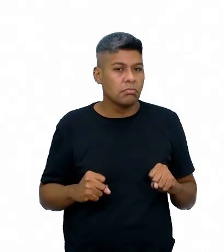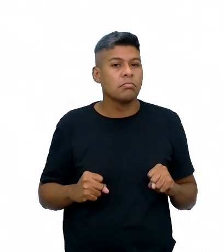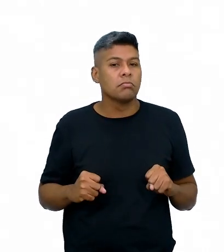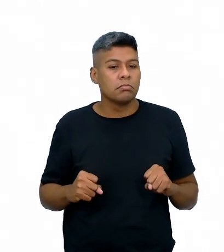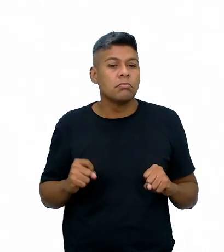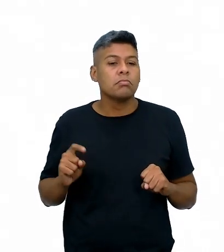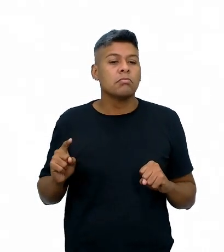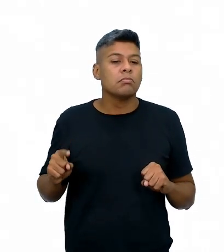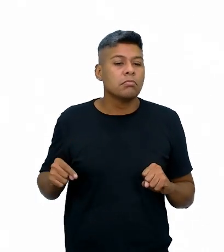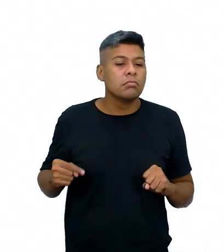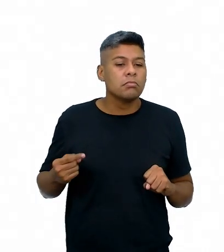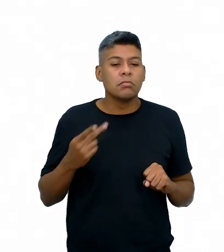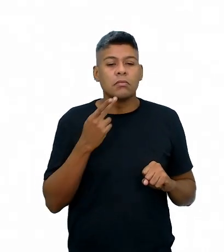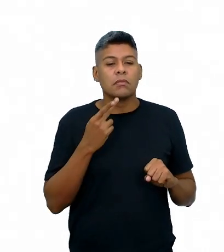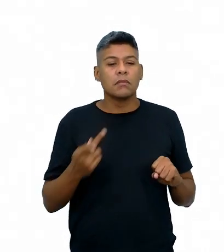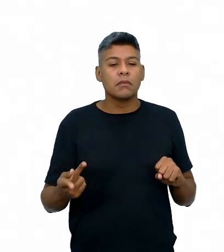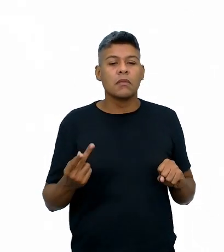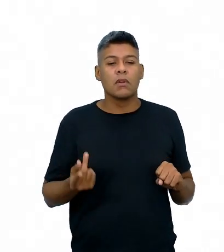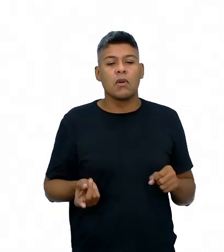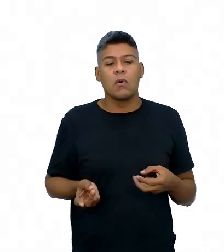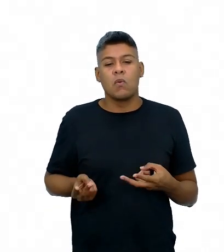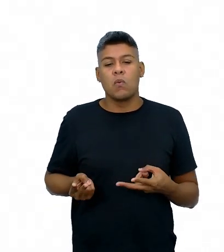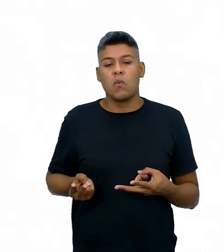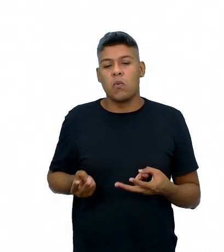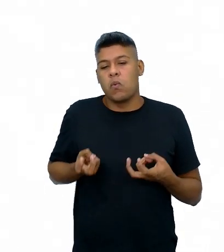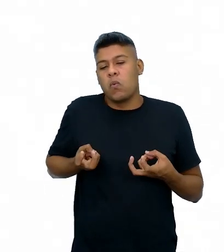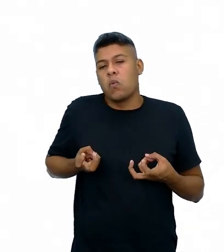segundo parágrafo, fala do lucro que pode